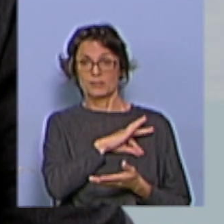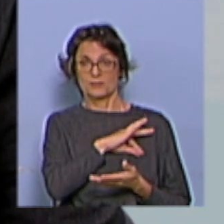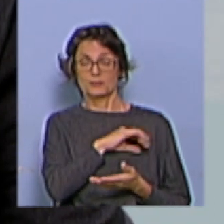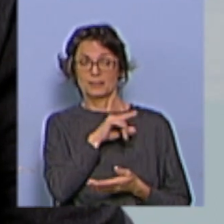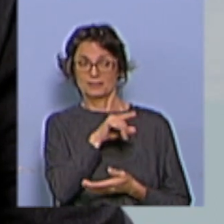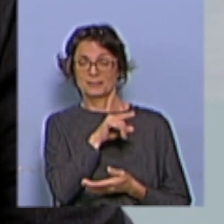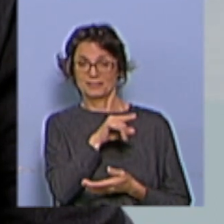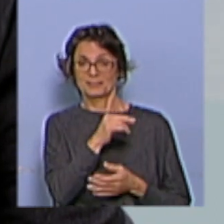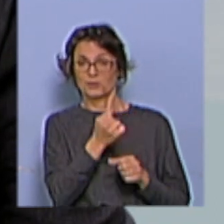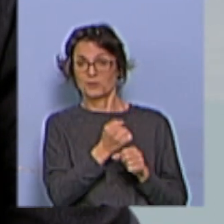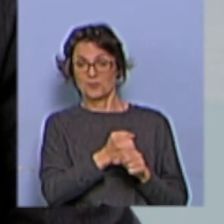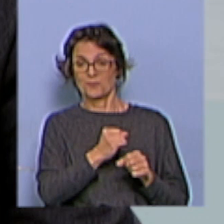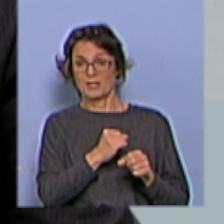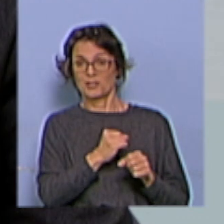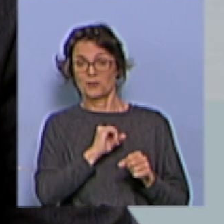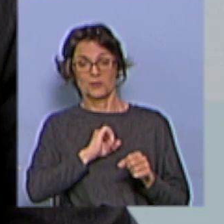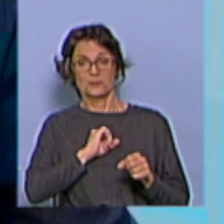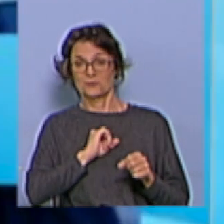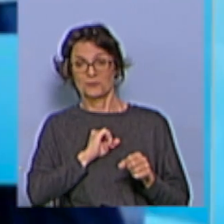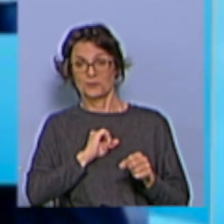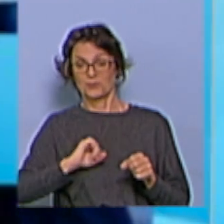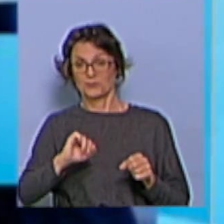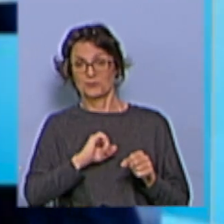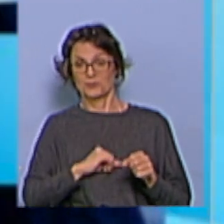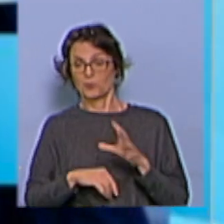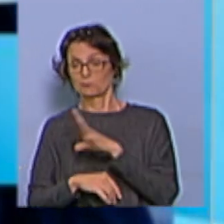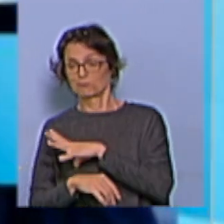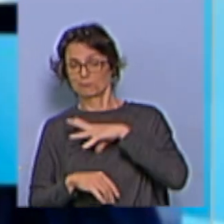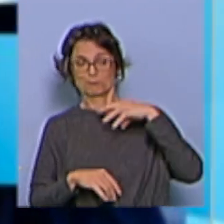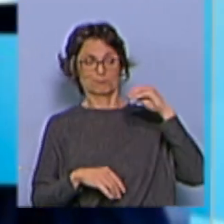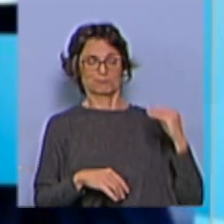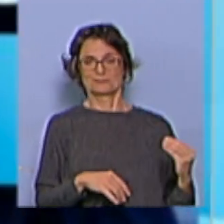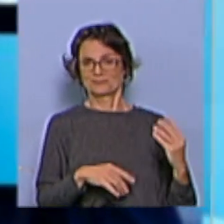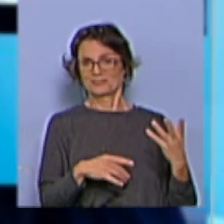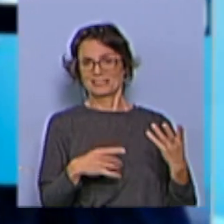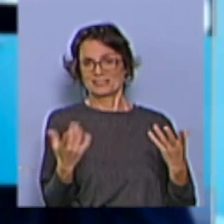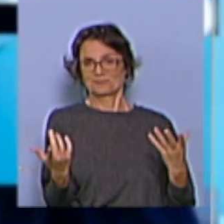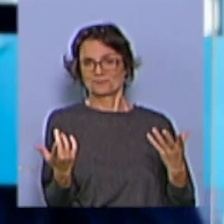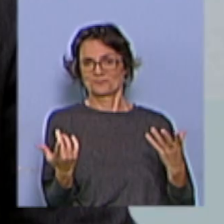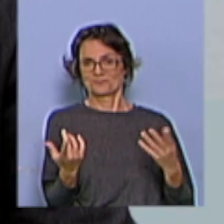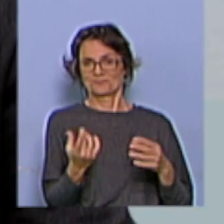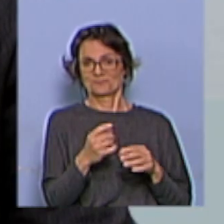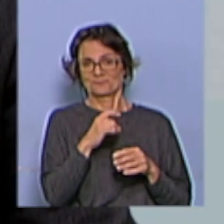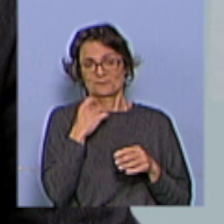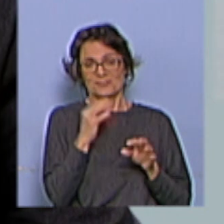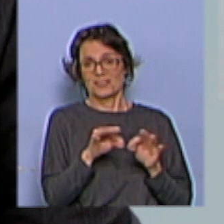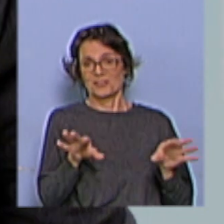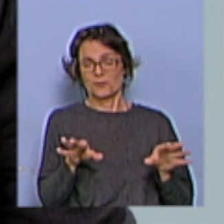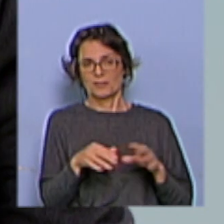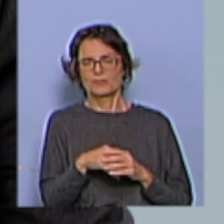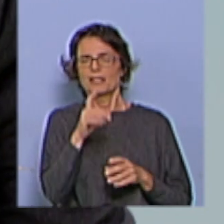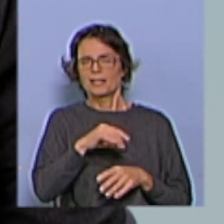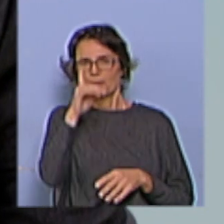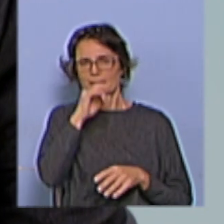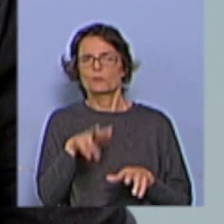trabalho, no sentido da aproximação ao próprio doente. E houve coisas muito bonitas. Eu recordo-me de um vídeo